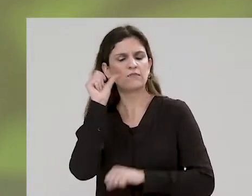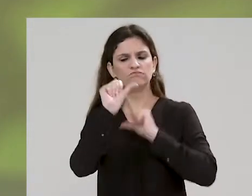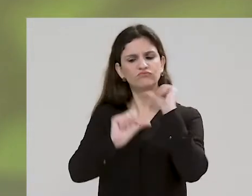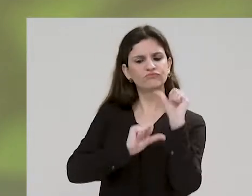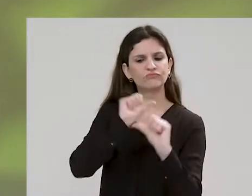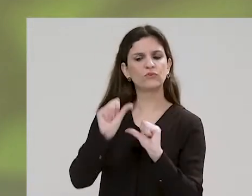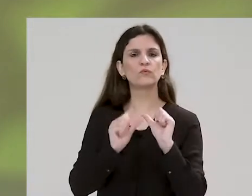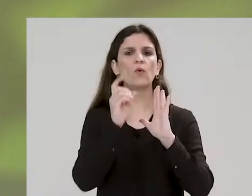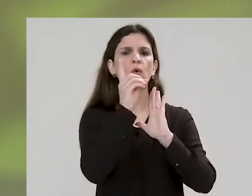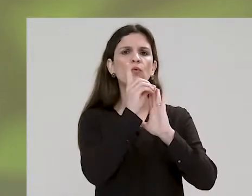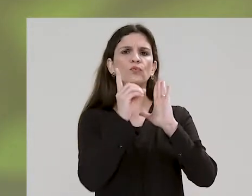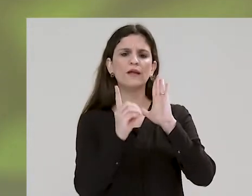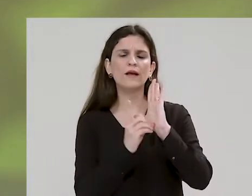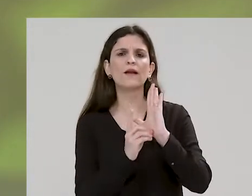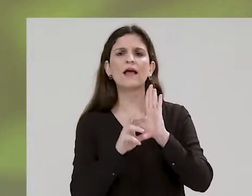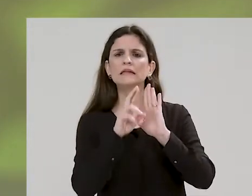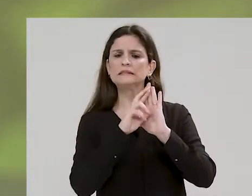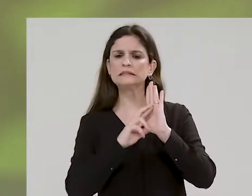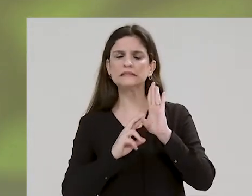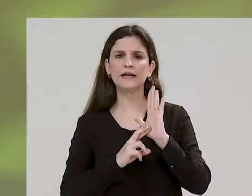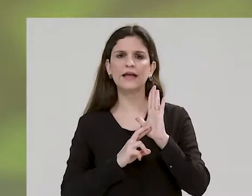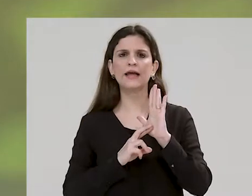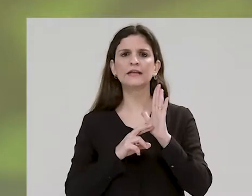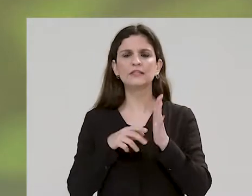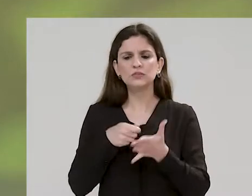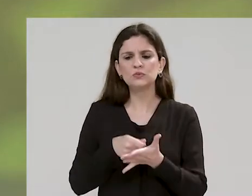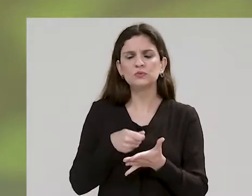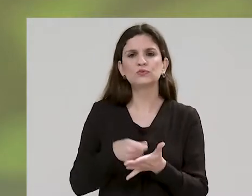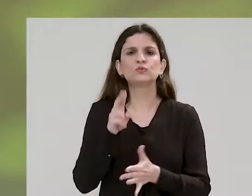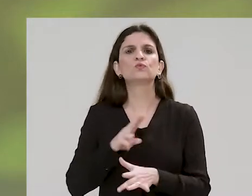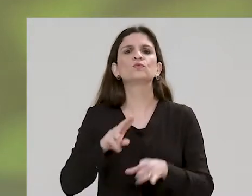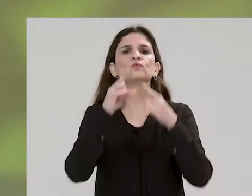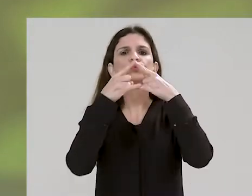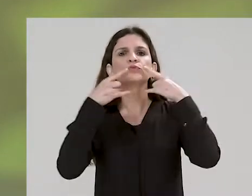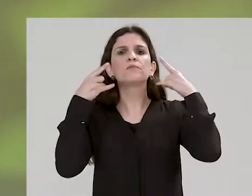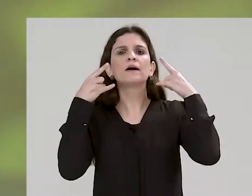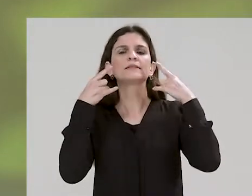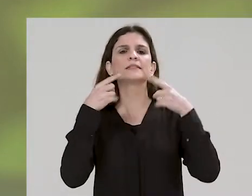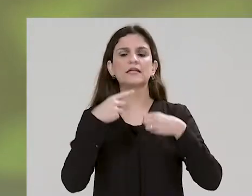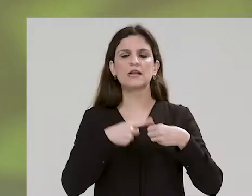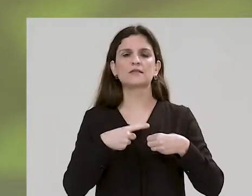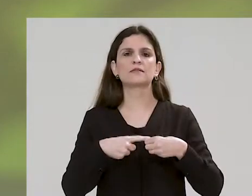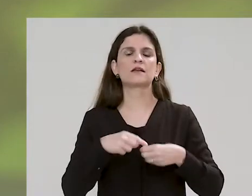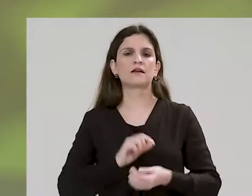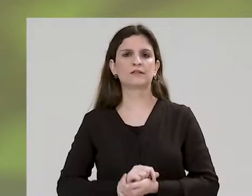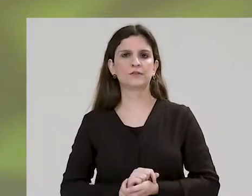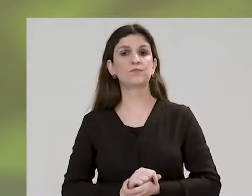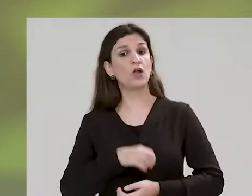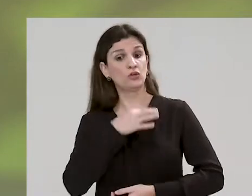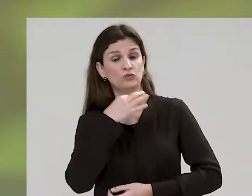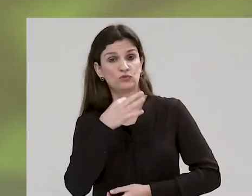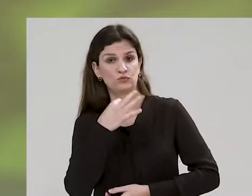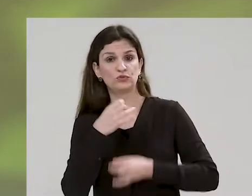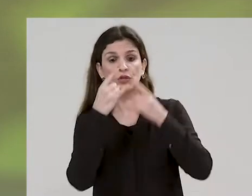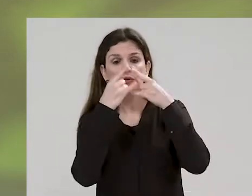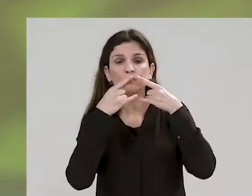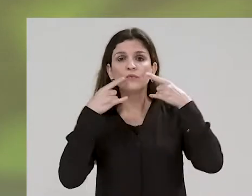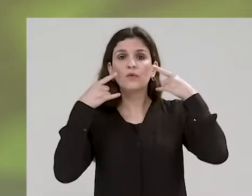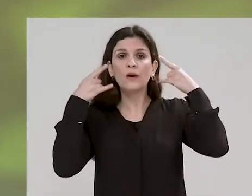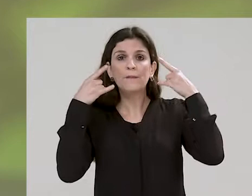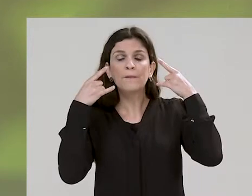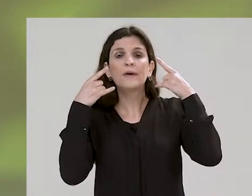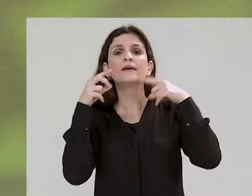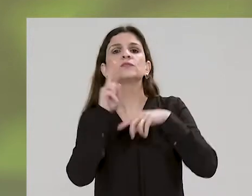alterou algumas regras do decreto, que exige o uso de máscaras na cidade, passando a ser recomendado o uso da barreira